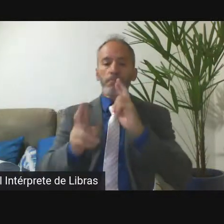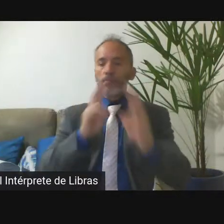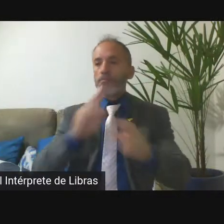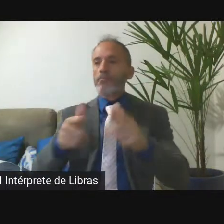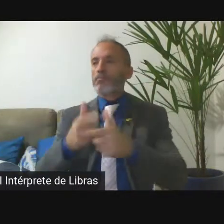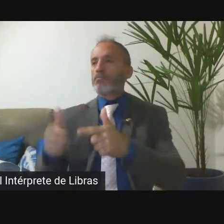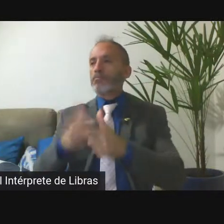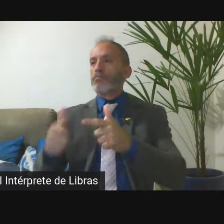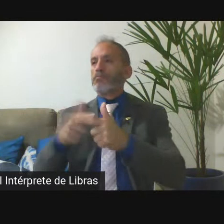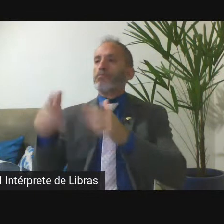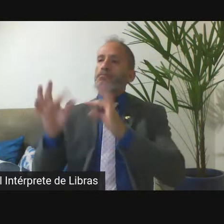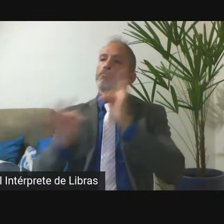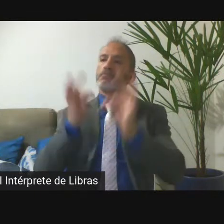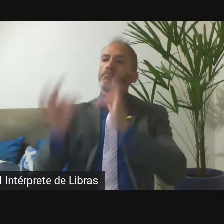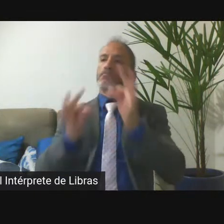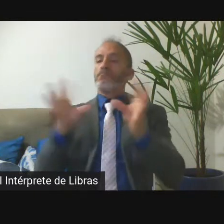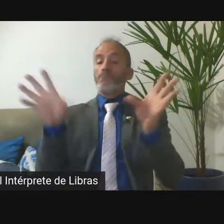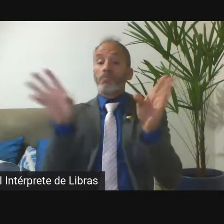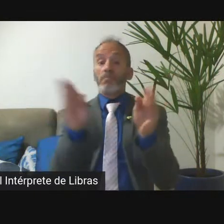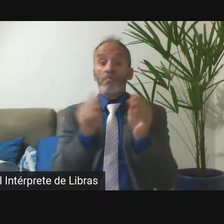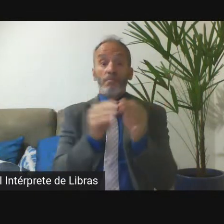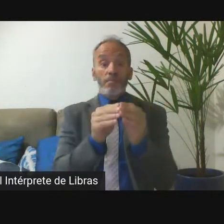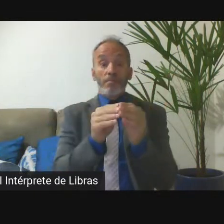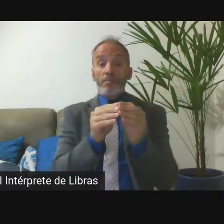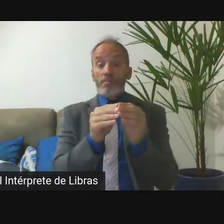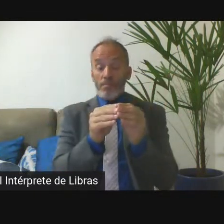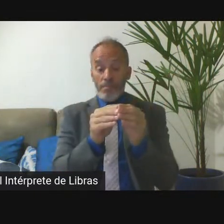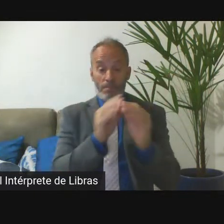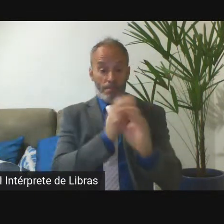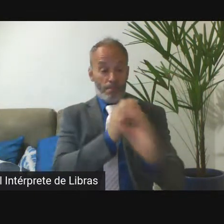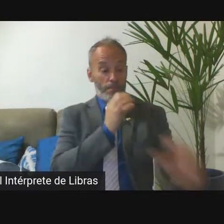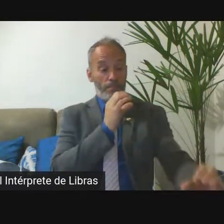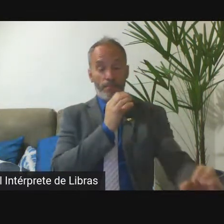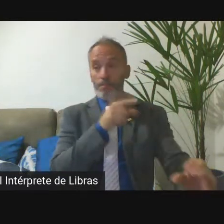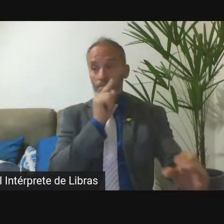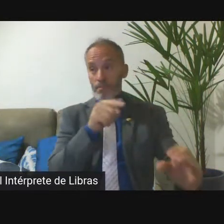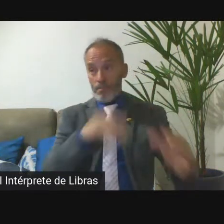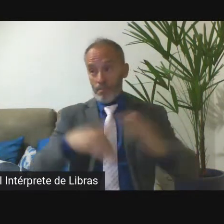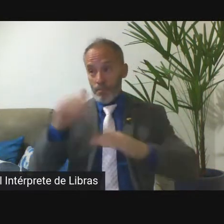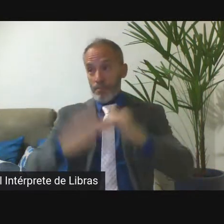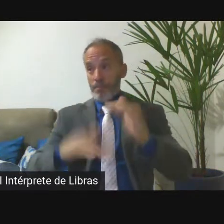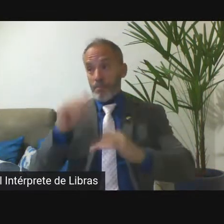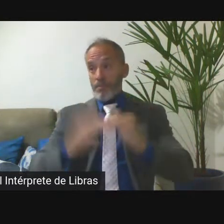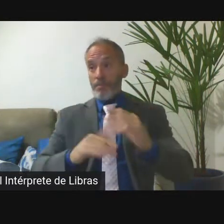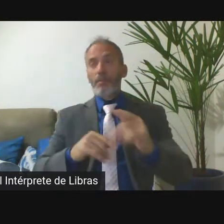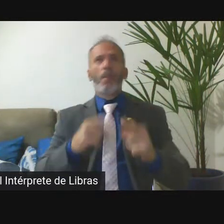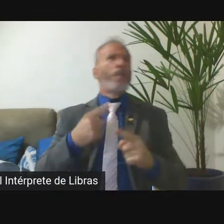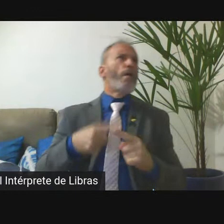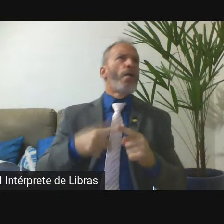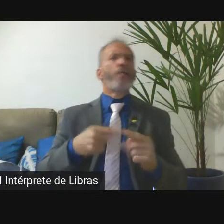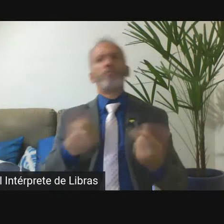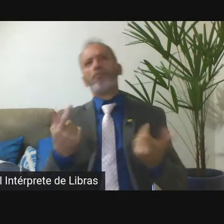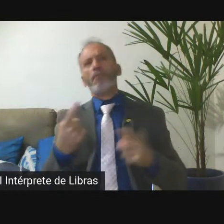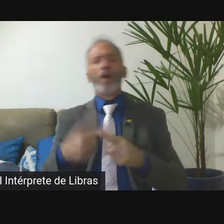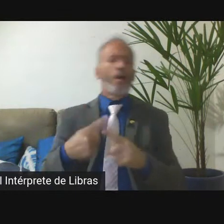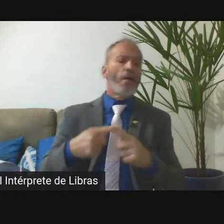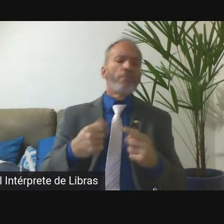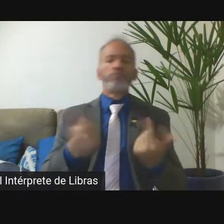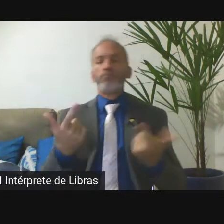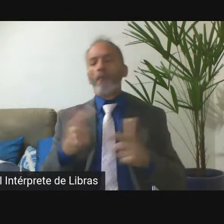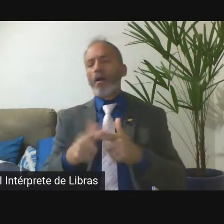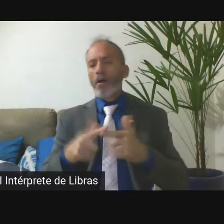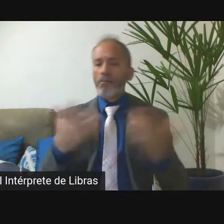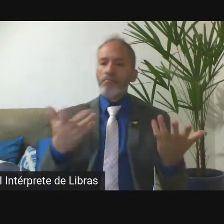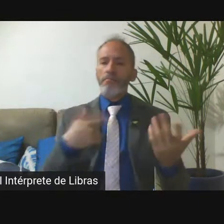problemas técnicos. Resumindo, o engenheiro é o profissional dos porquês. E talvez isso seja o